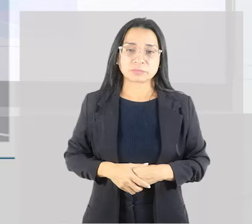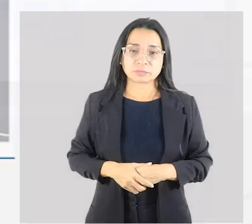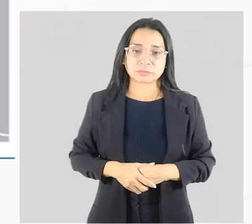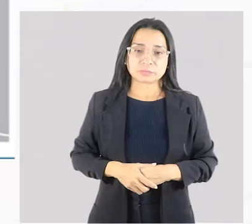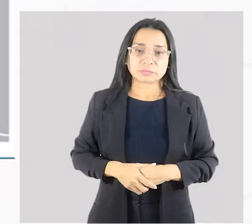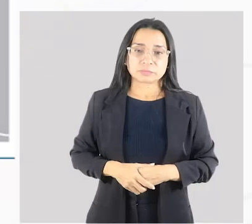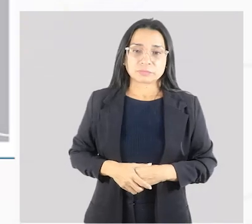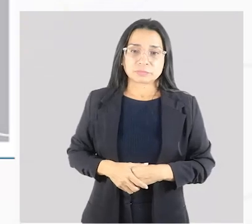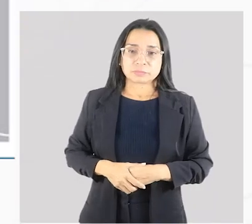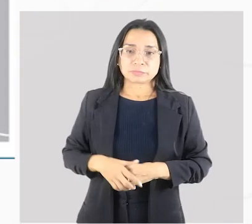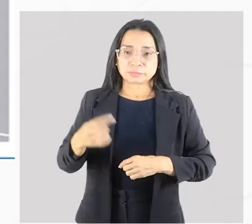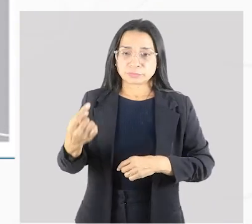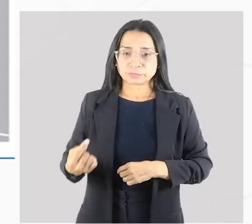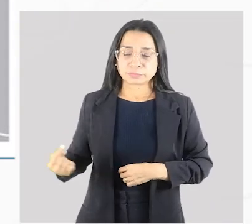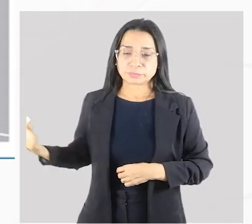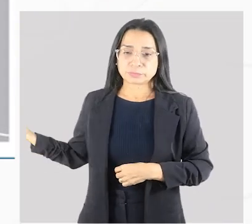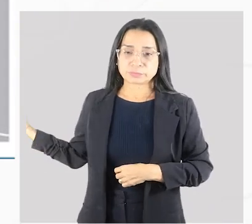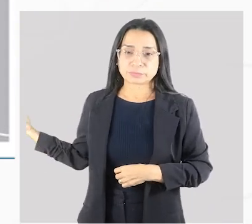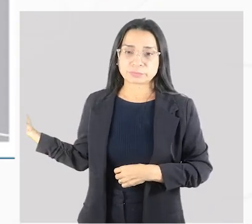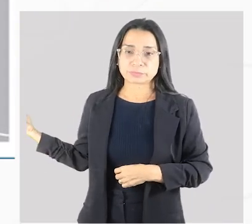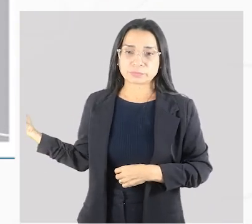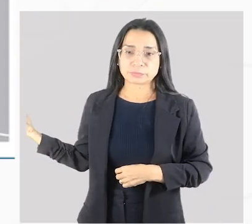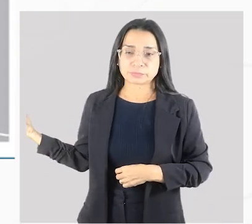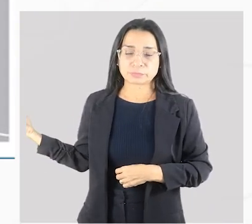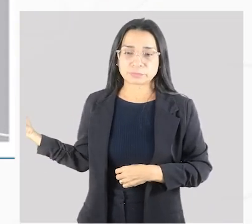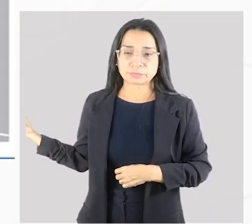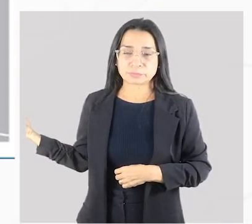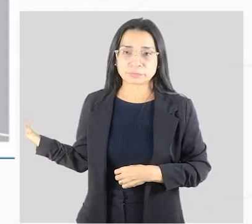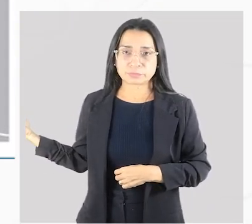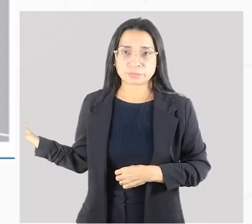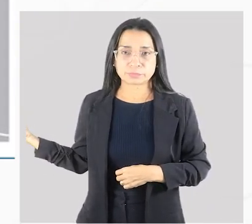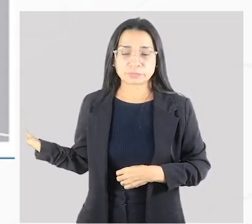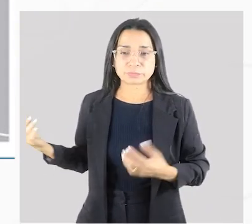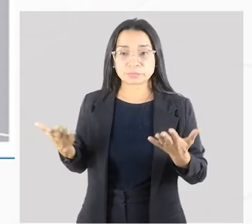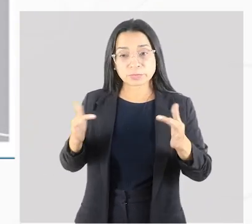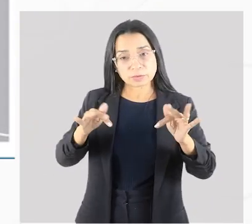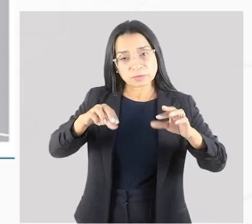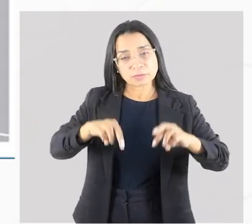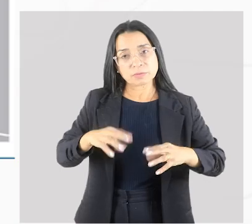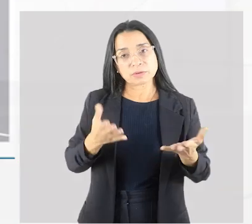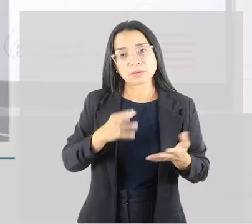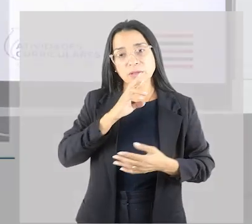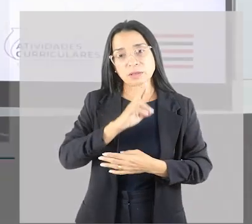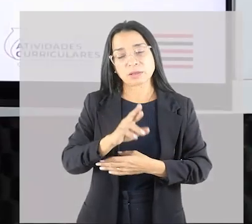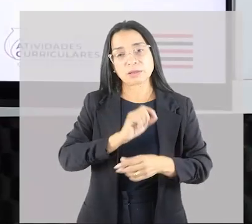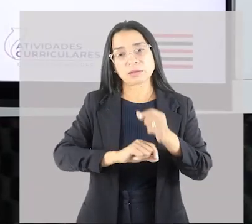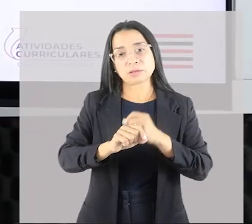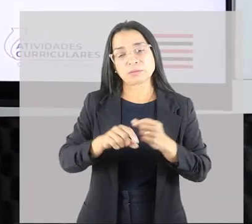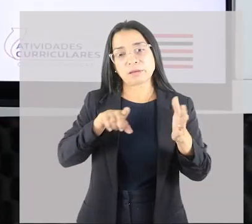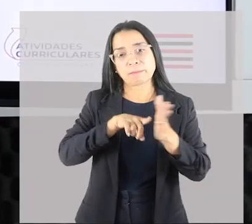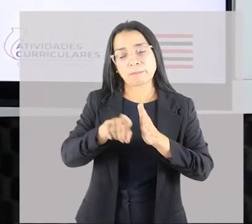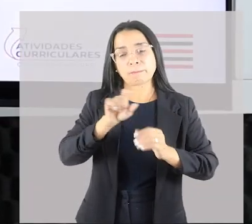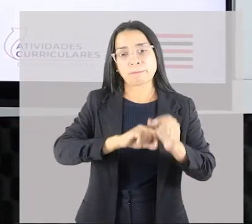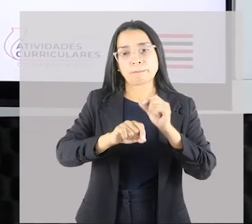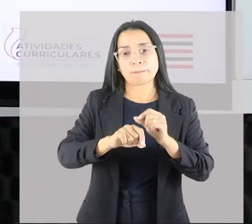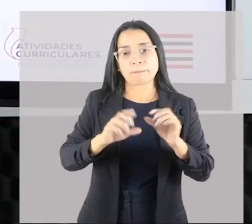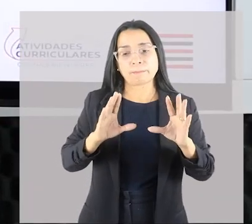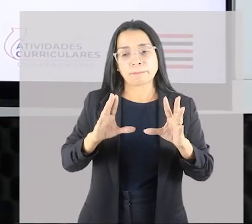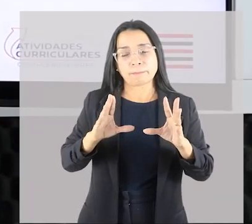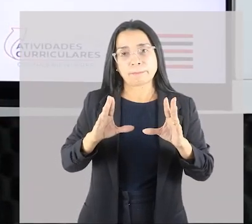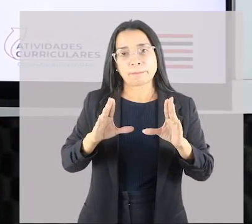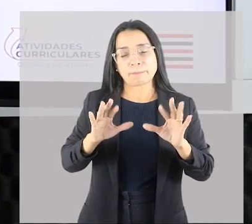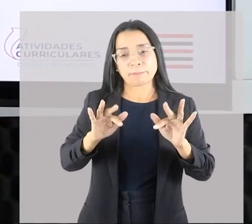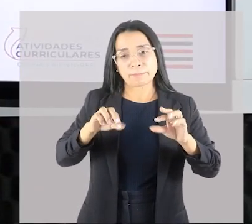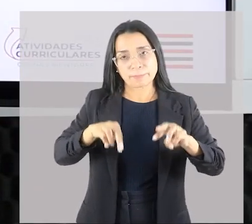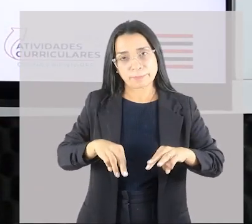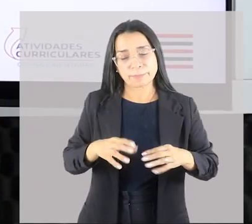galerinha, aqui os mapas que justificam esse conflito. Bacana? Então, para a gente fechar, vamos responder agora as questões, para a gente fechar com chave de ouro